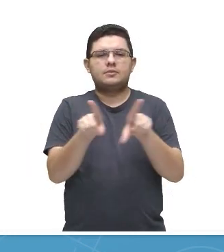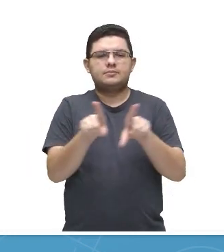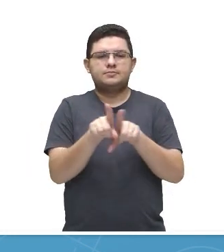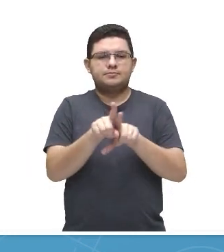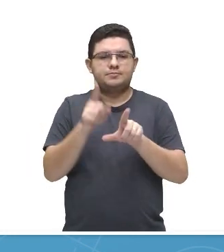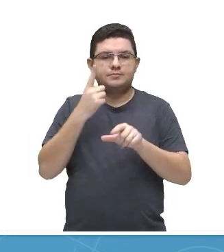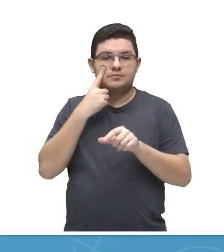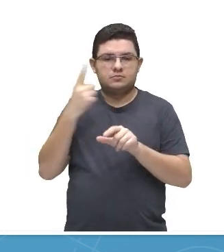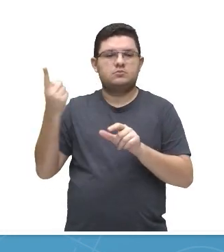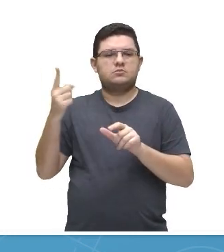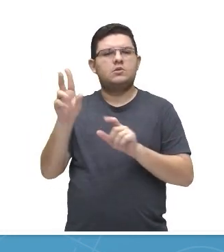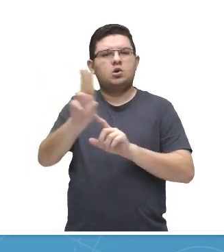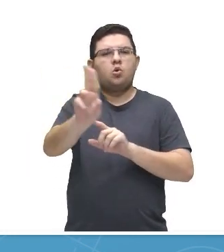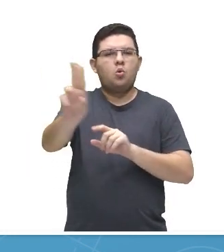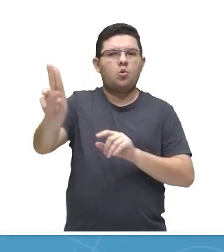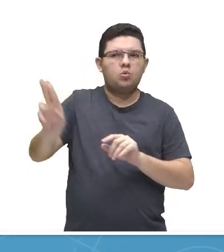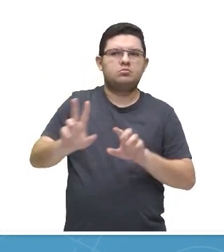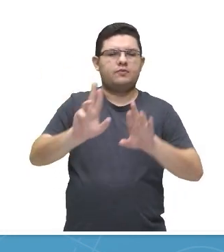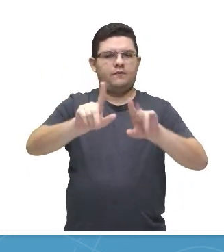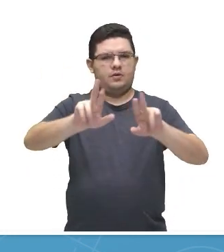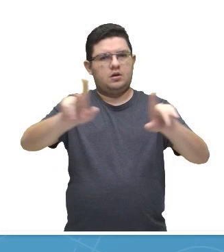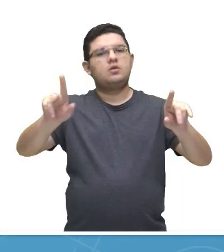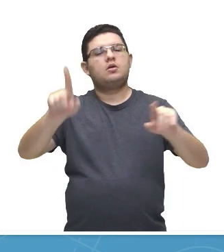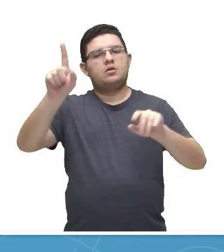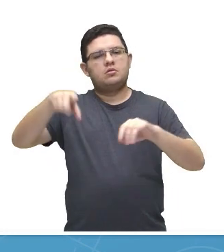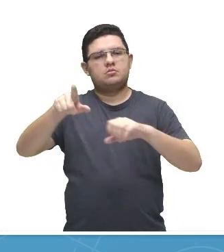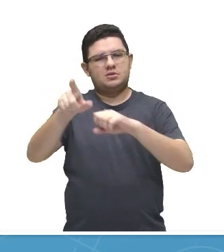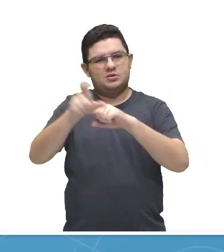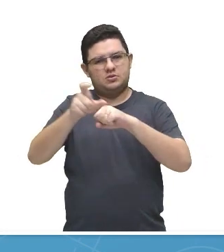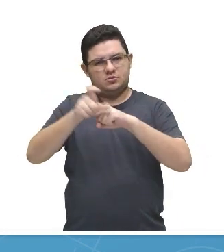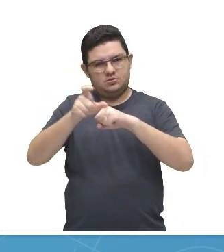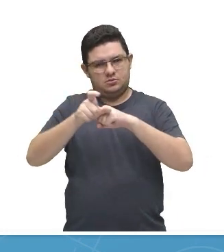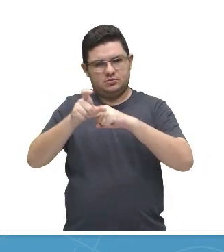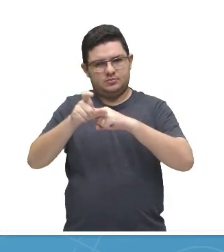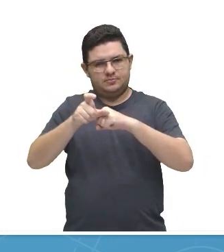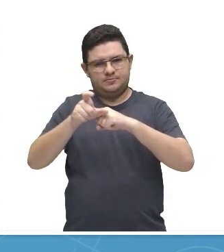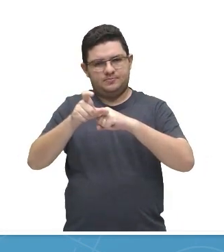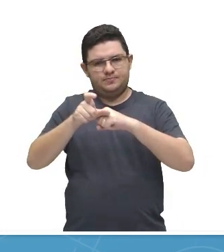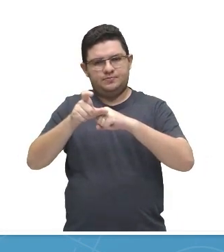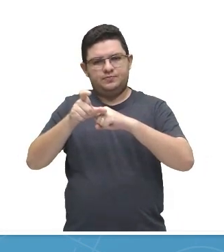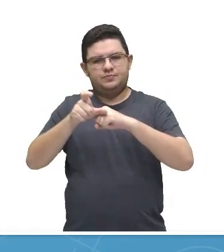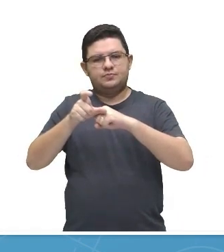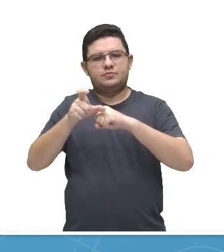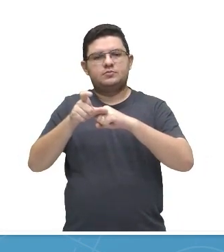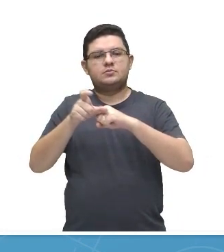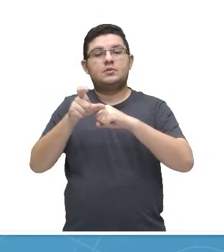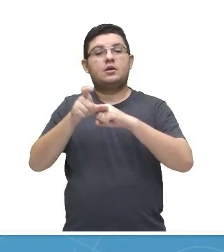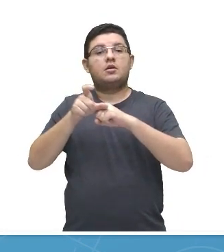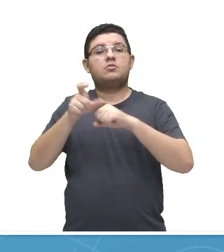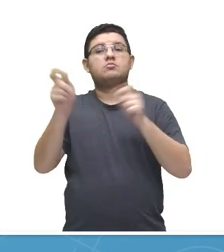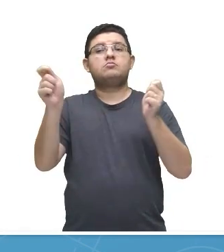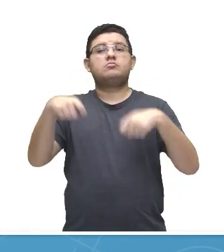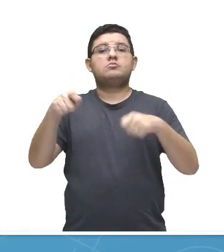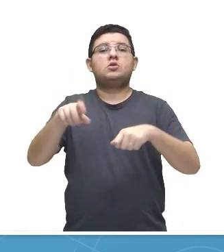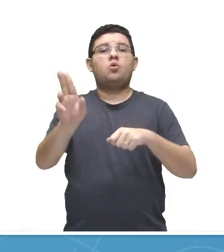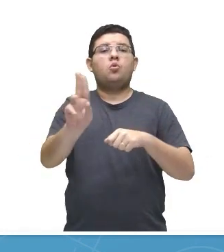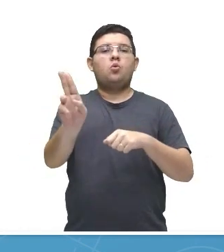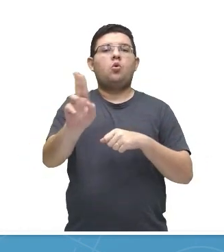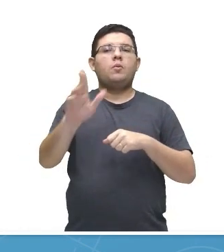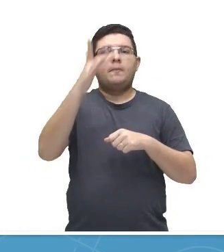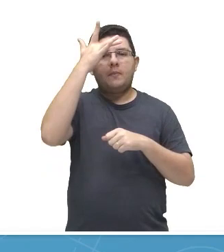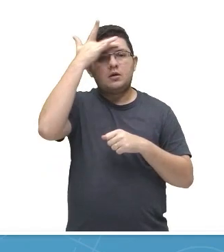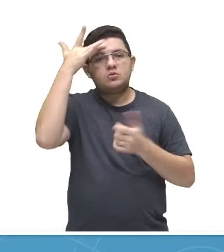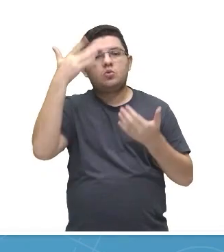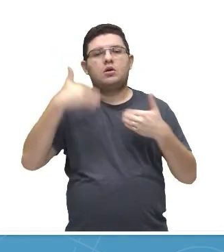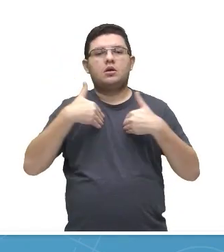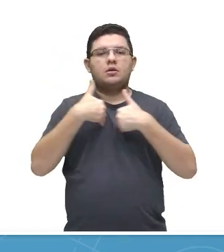vai servir para isso. Então, o que é o substantivo? É a palavra que vai dar nome aos seres em geral.